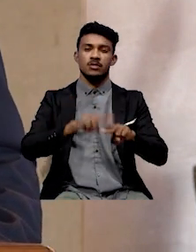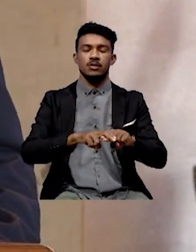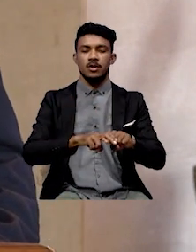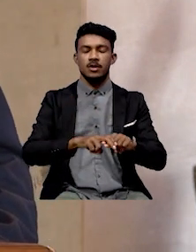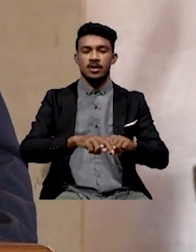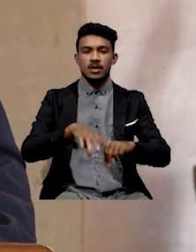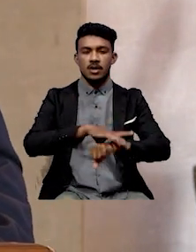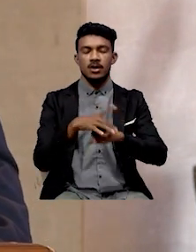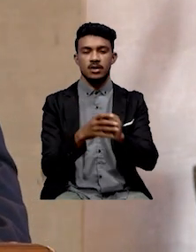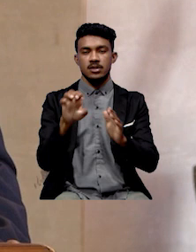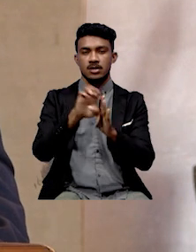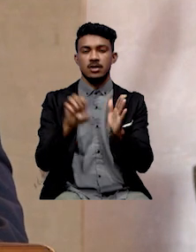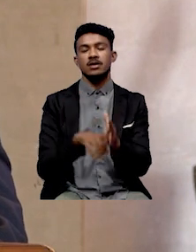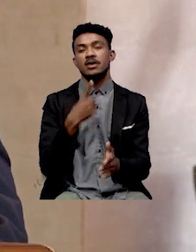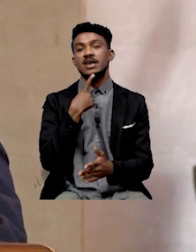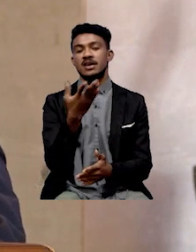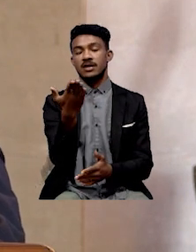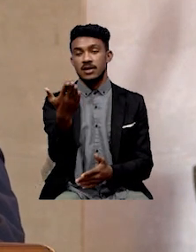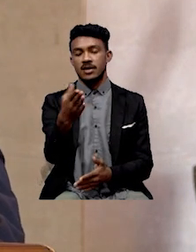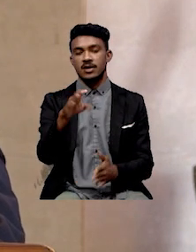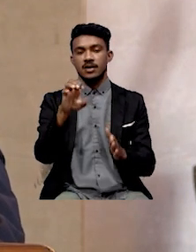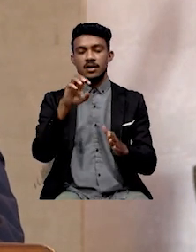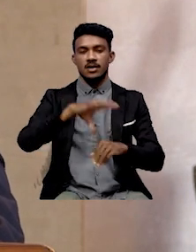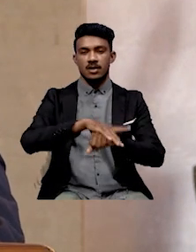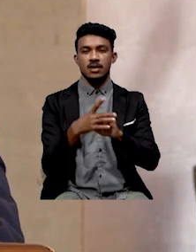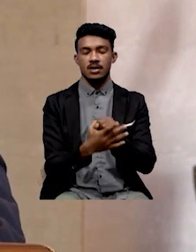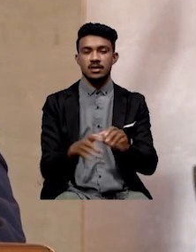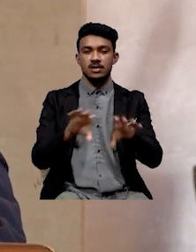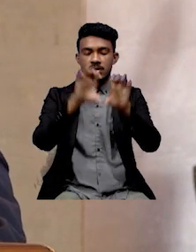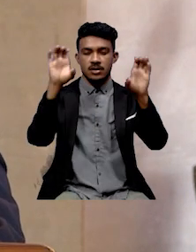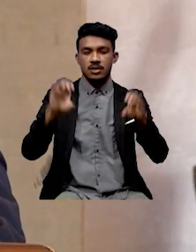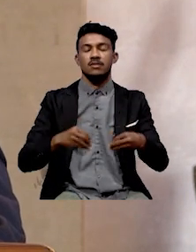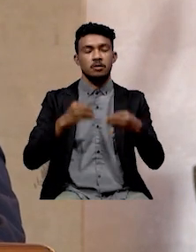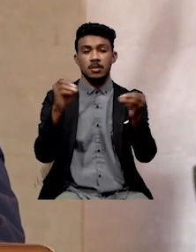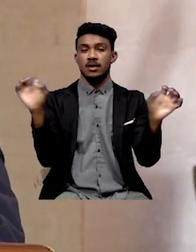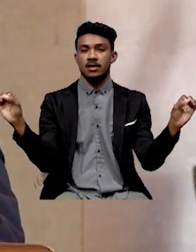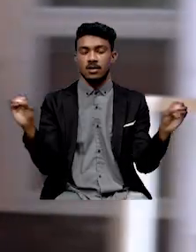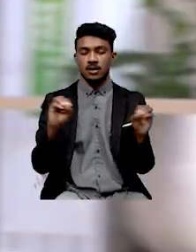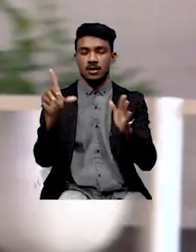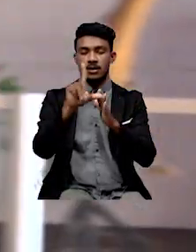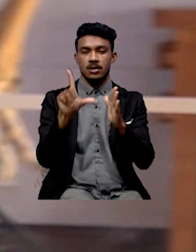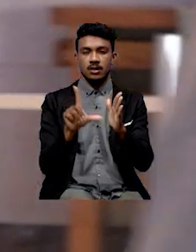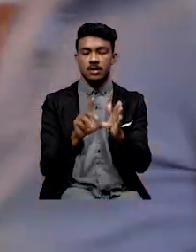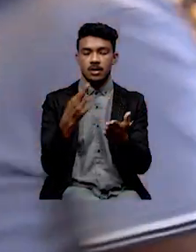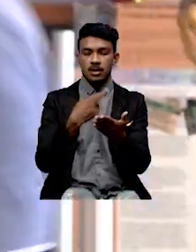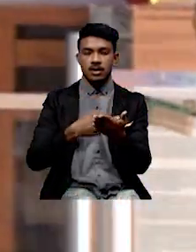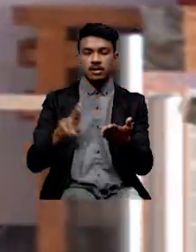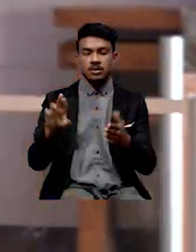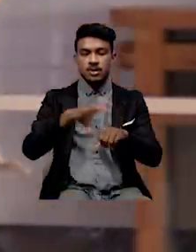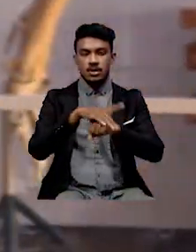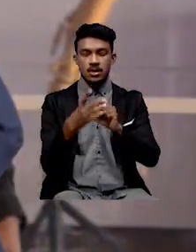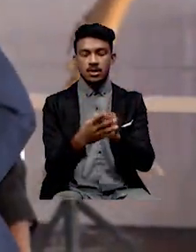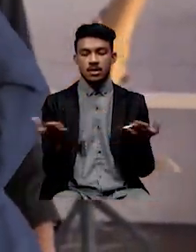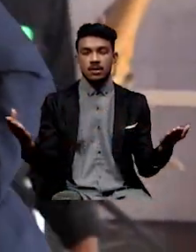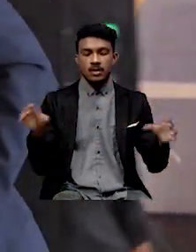nian reclama de ninia rai tia depois estar fotfa certificado foba nia lai ba decreto lei kona ba registro cadastrais nebe